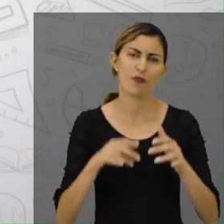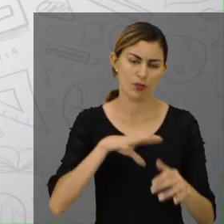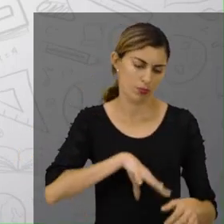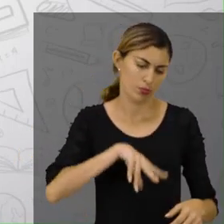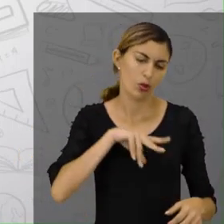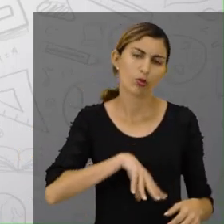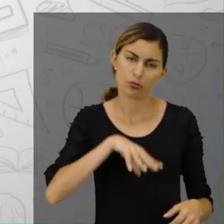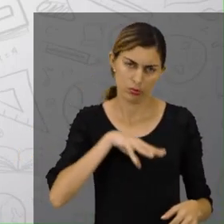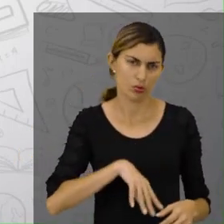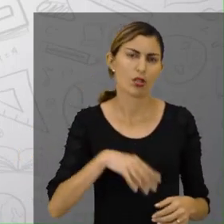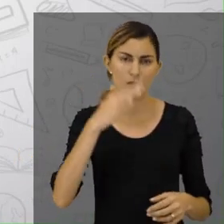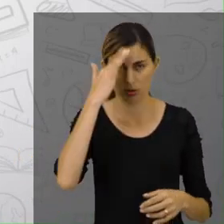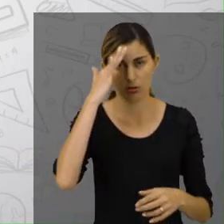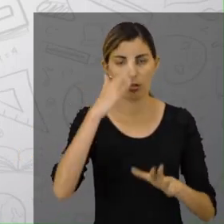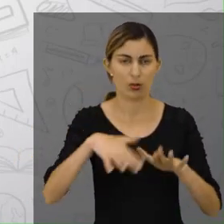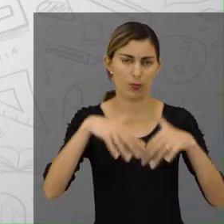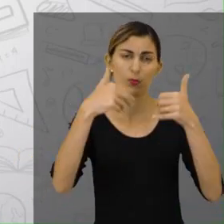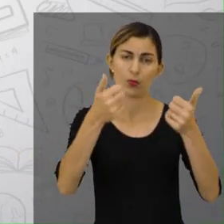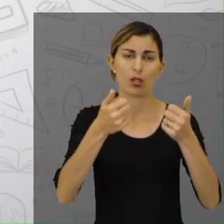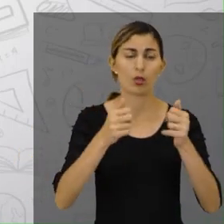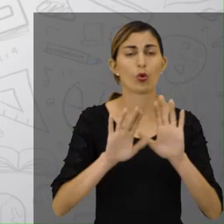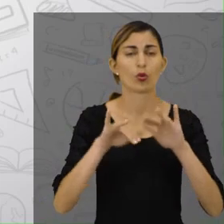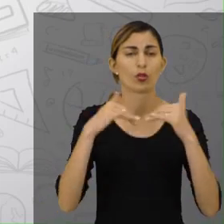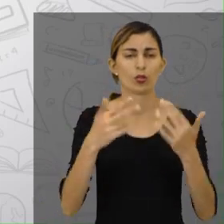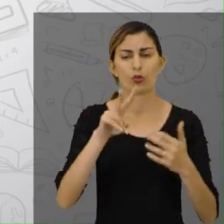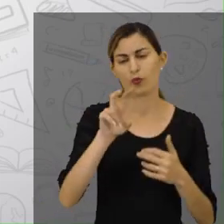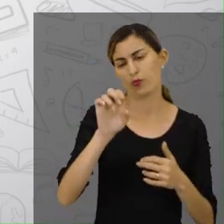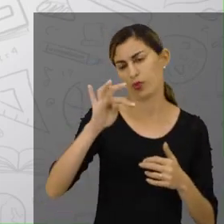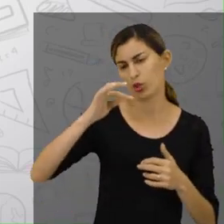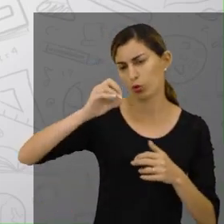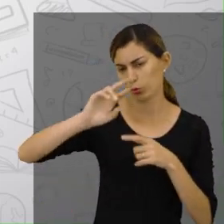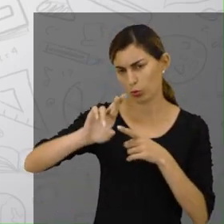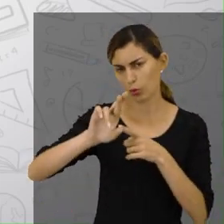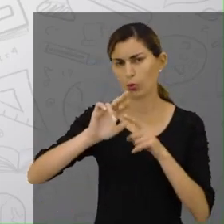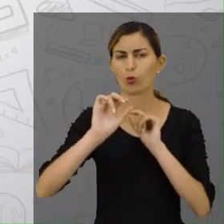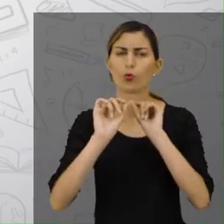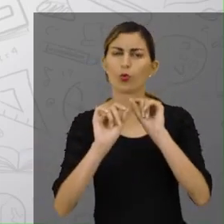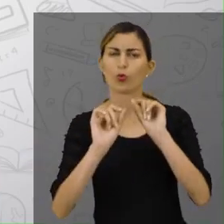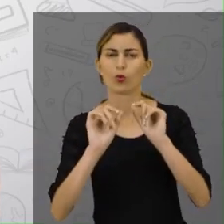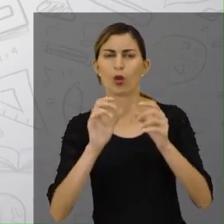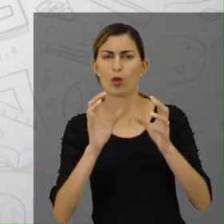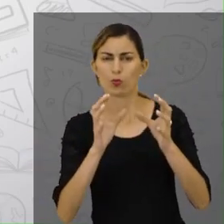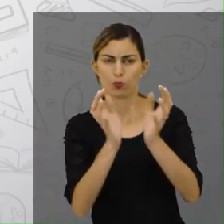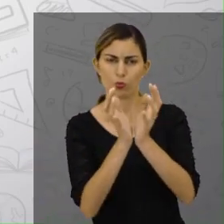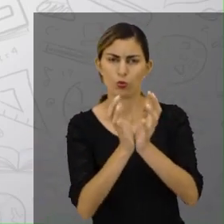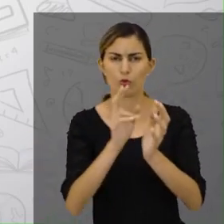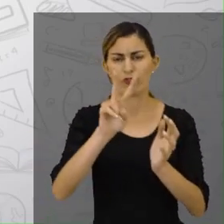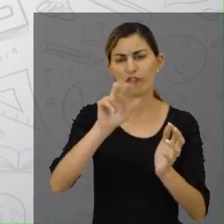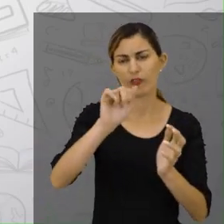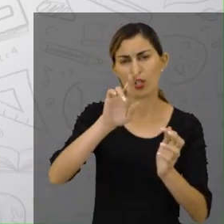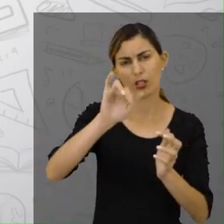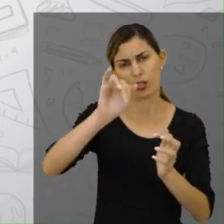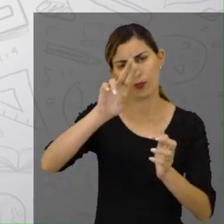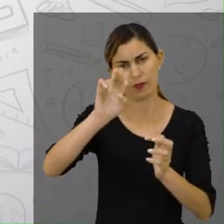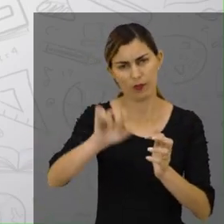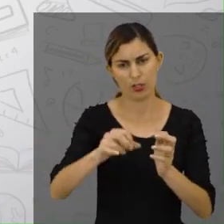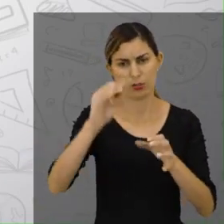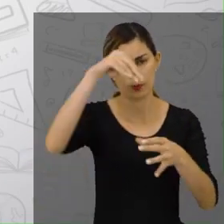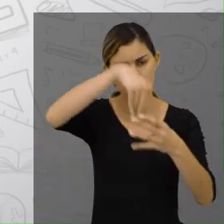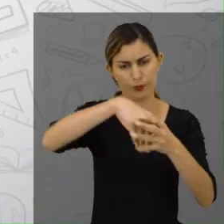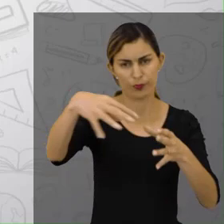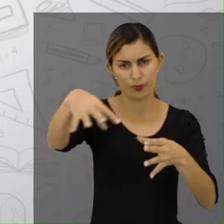no português a gente compreenda melhor. Então, o vetor, na verdade, é um conjunto de variáveis que